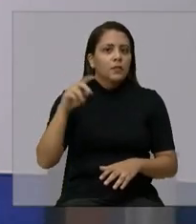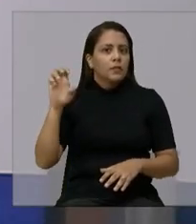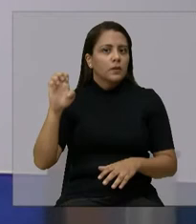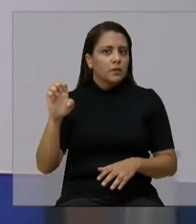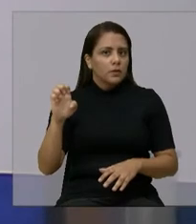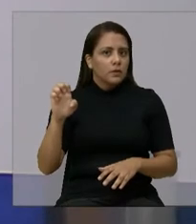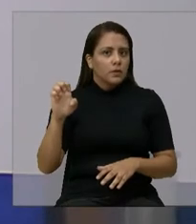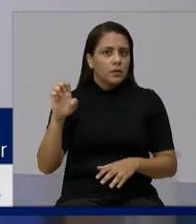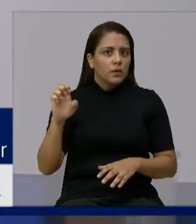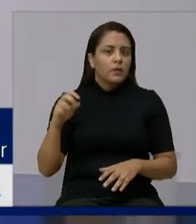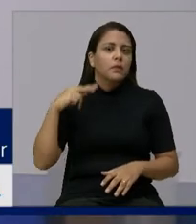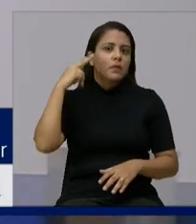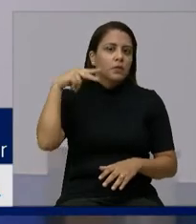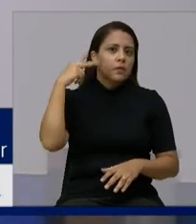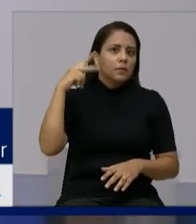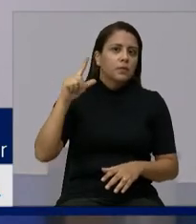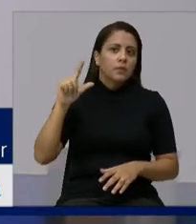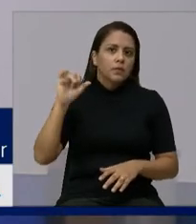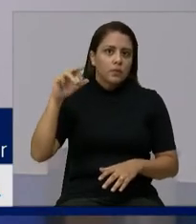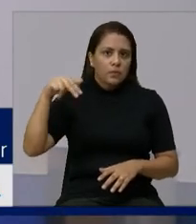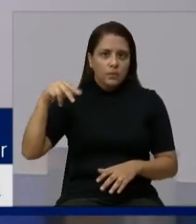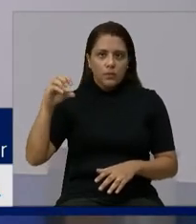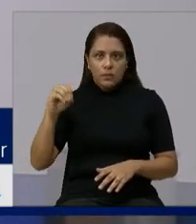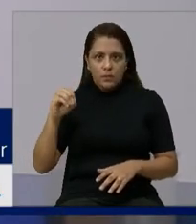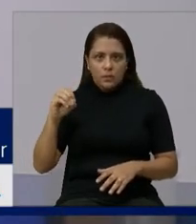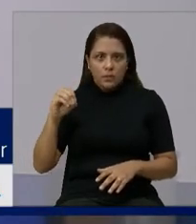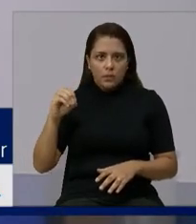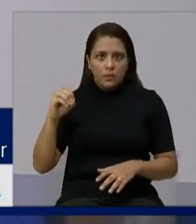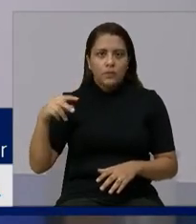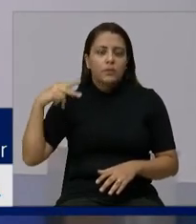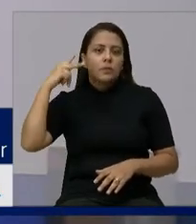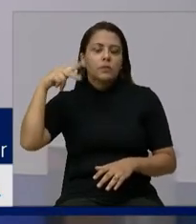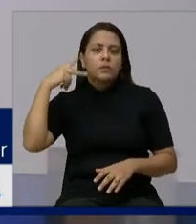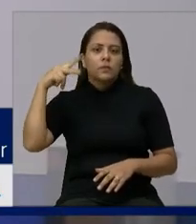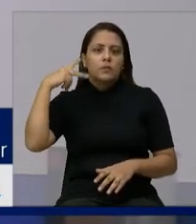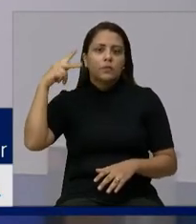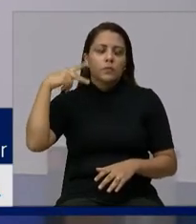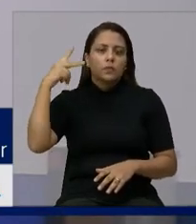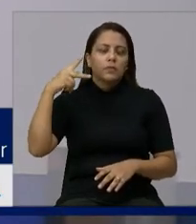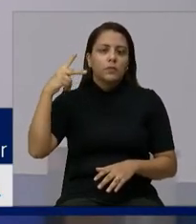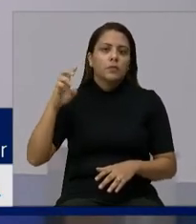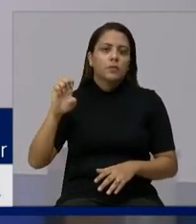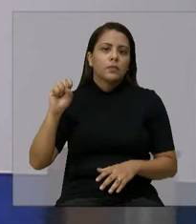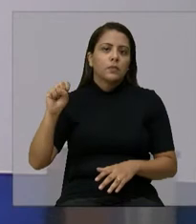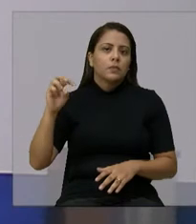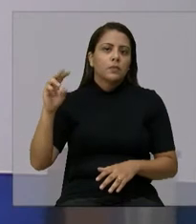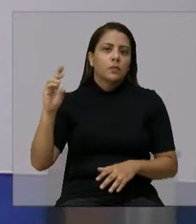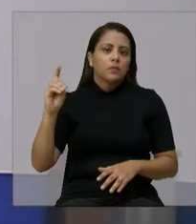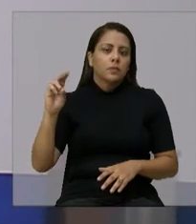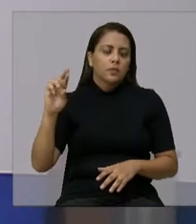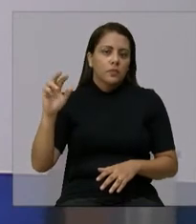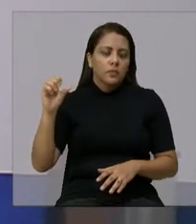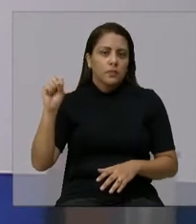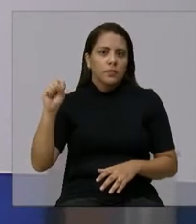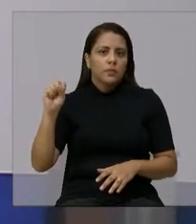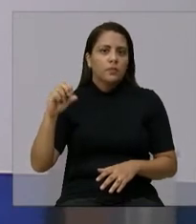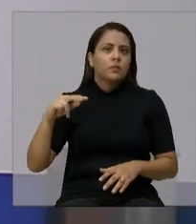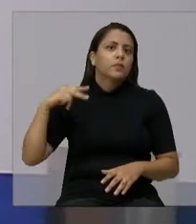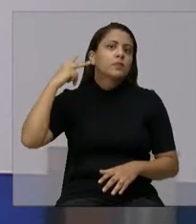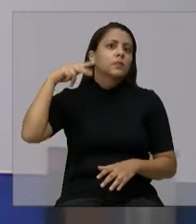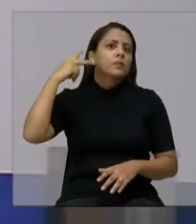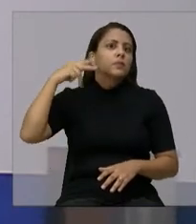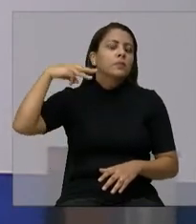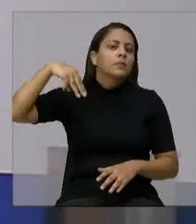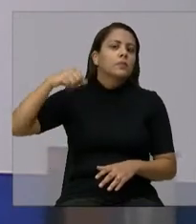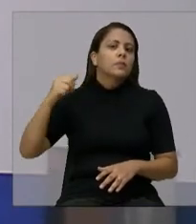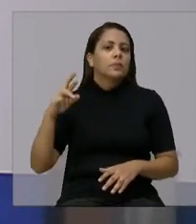Bispo, vereadora Flávia, vereador Esdras Andrade, vereador Marcão da